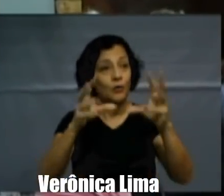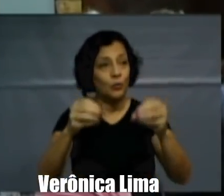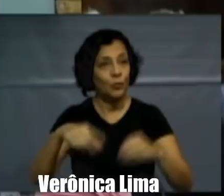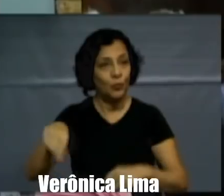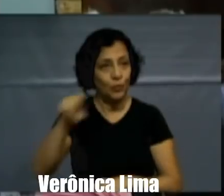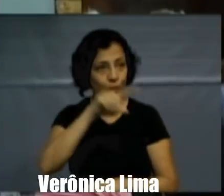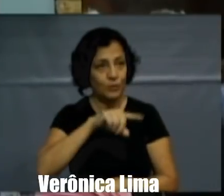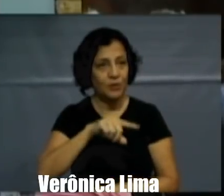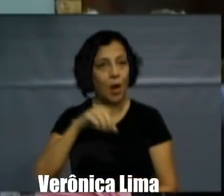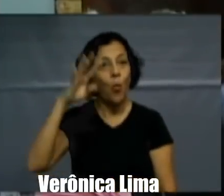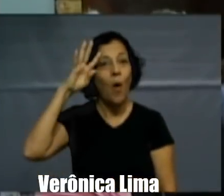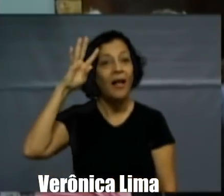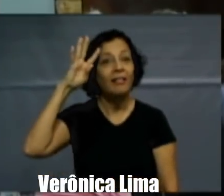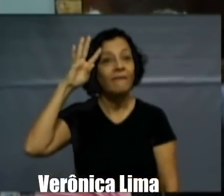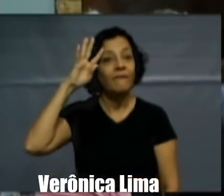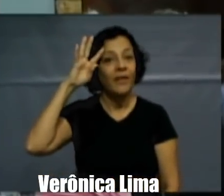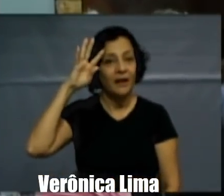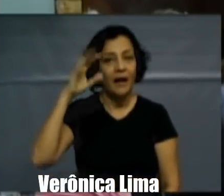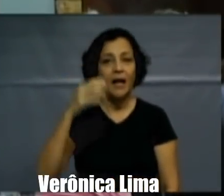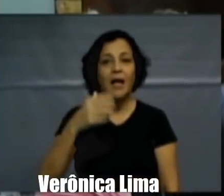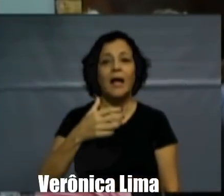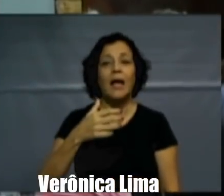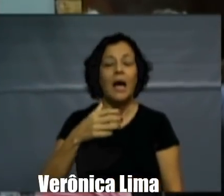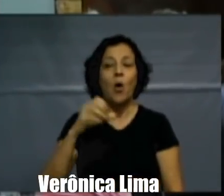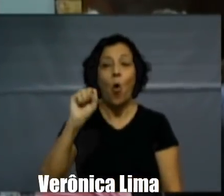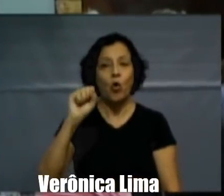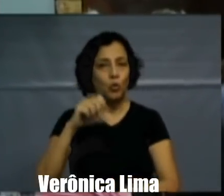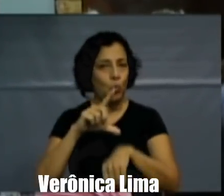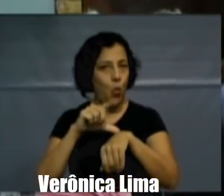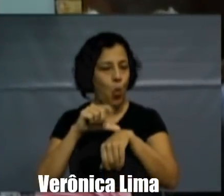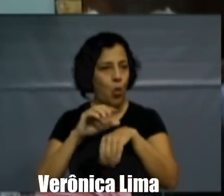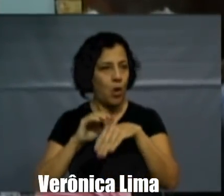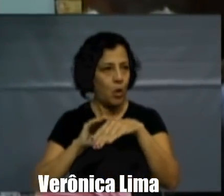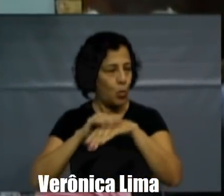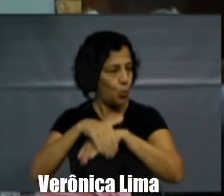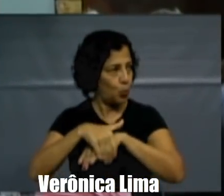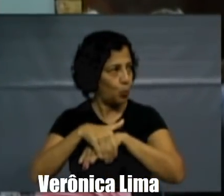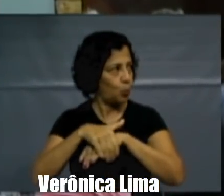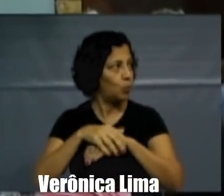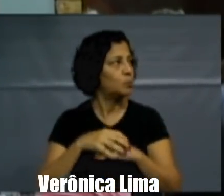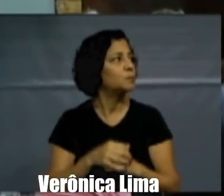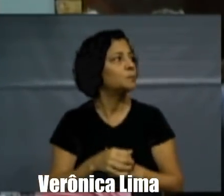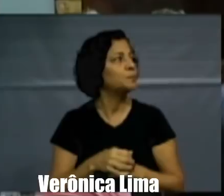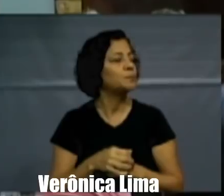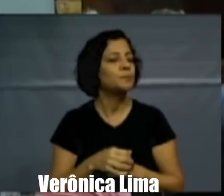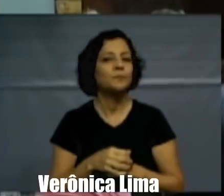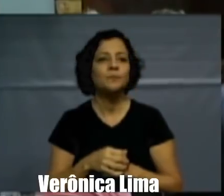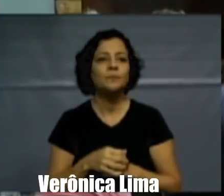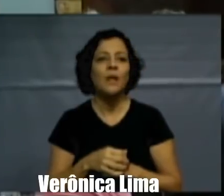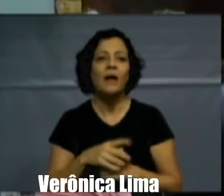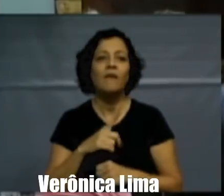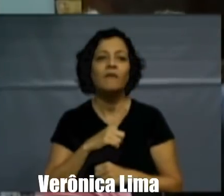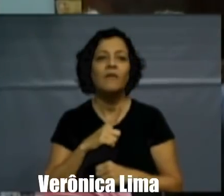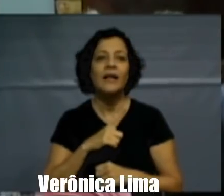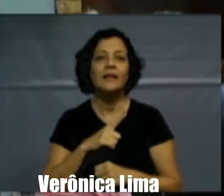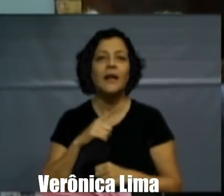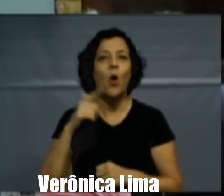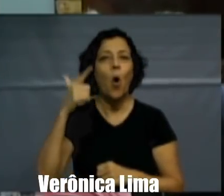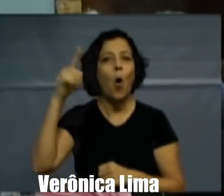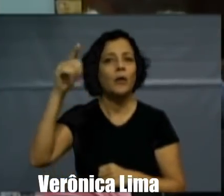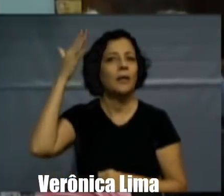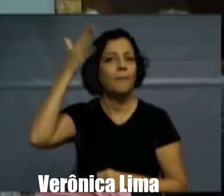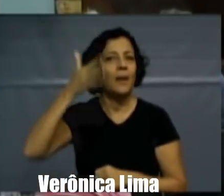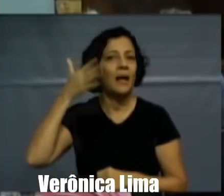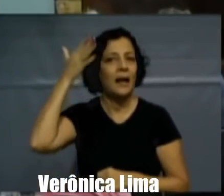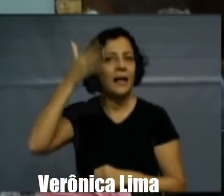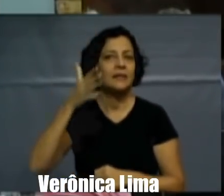próxima quarta-feira, às 20 horas, a nossa irmã Olívia Sá, que